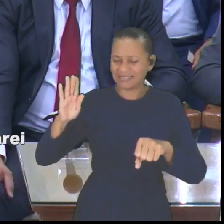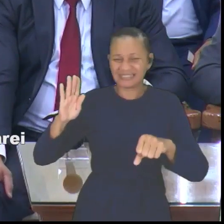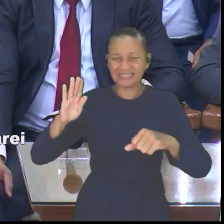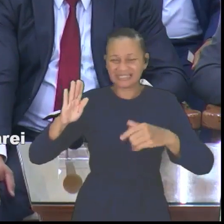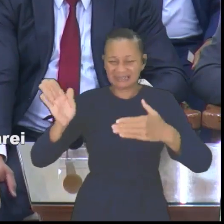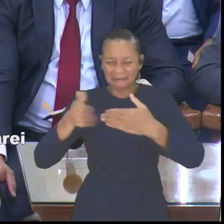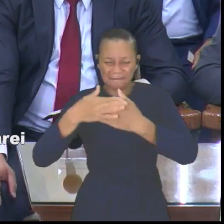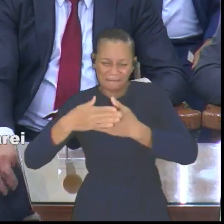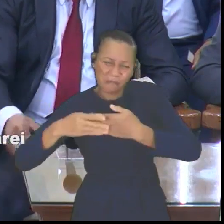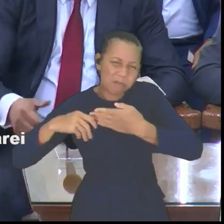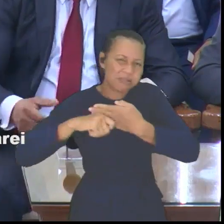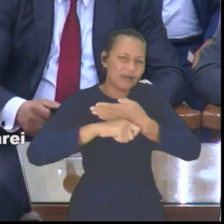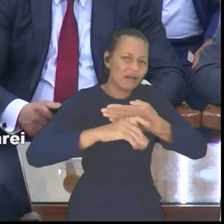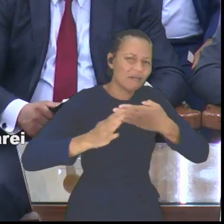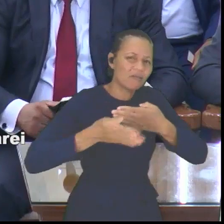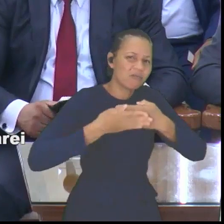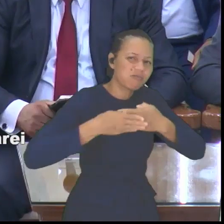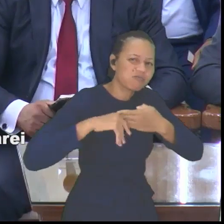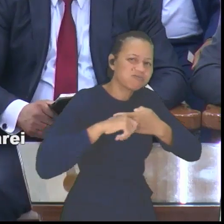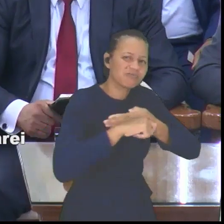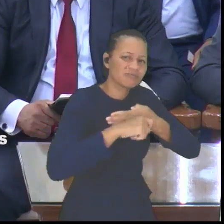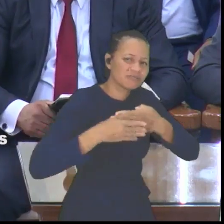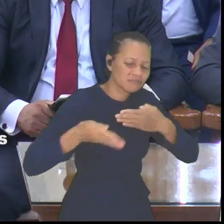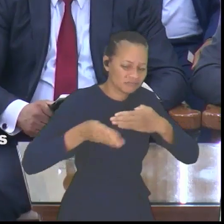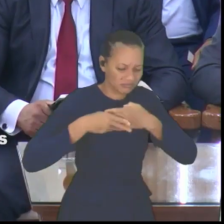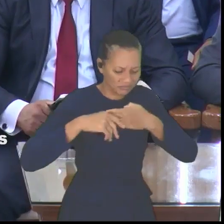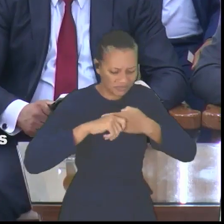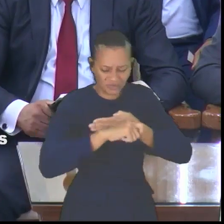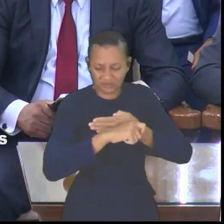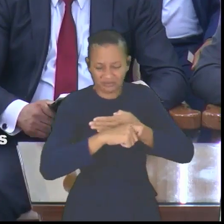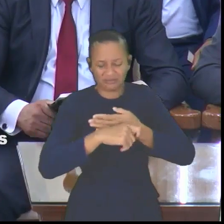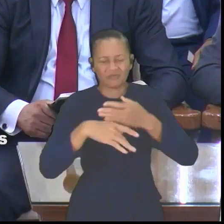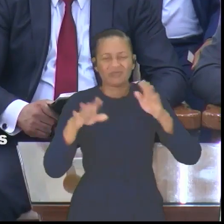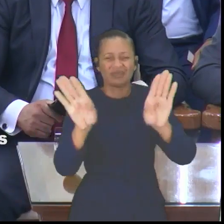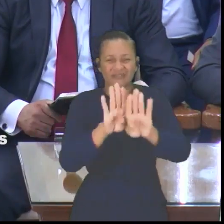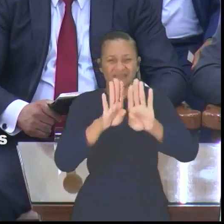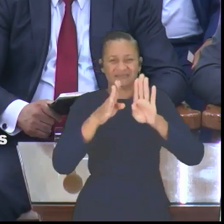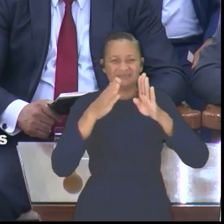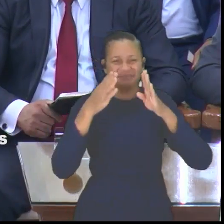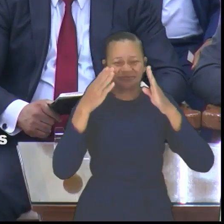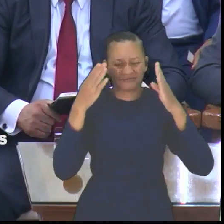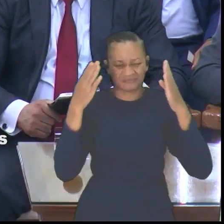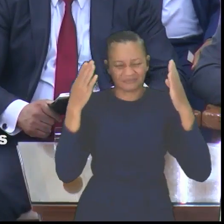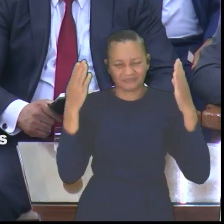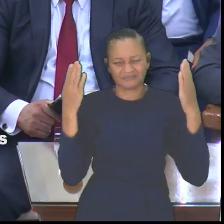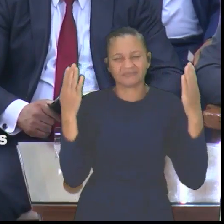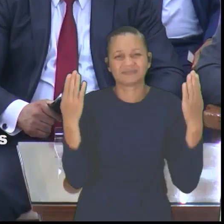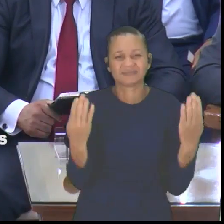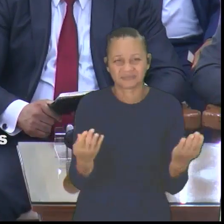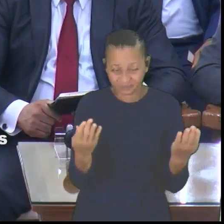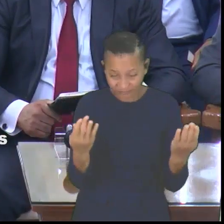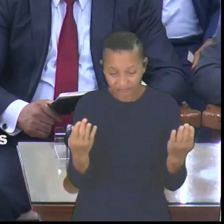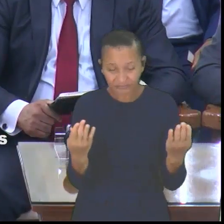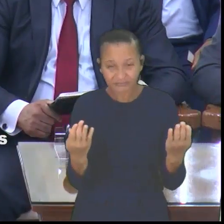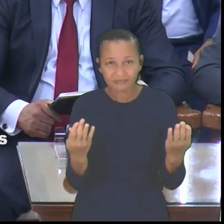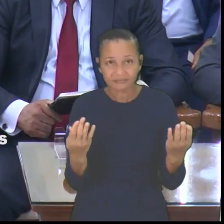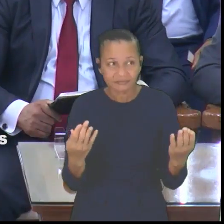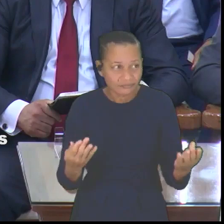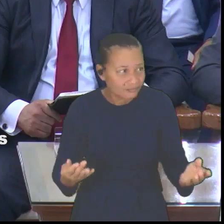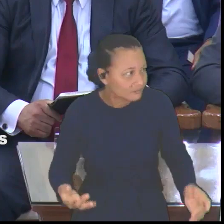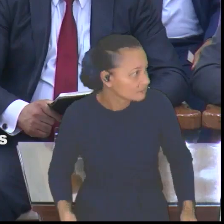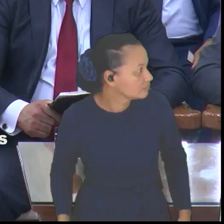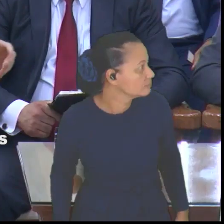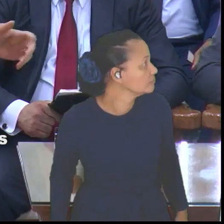os ferrolhos de ferro. Quando a porta abrir, a porta de ferro se abrir, que tu botar fora assim